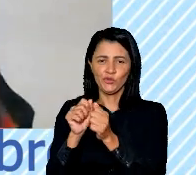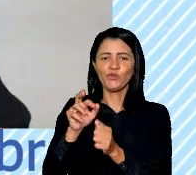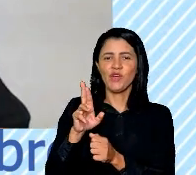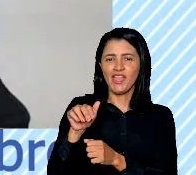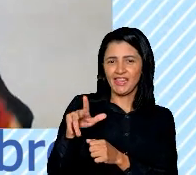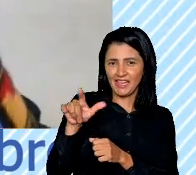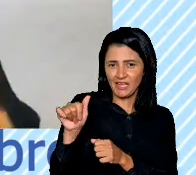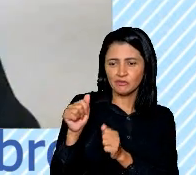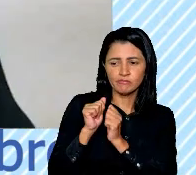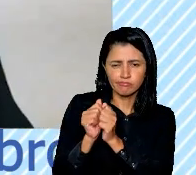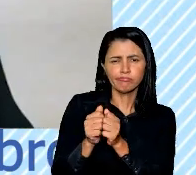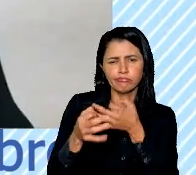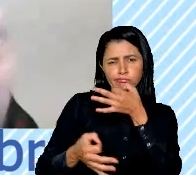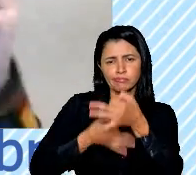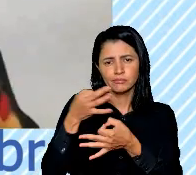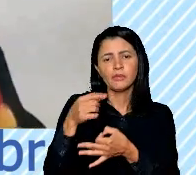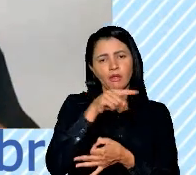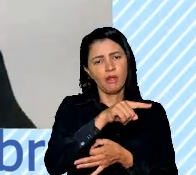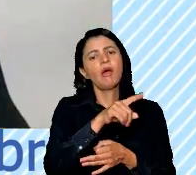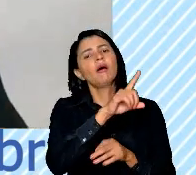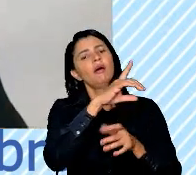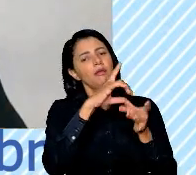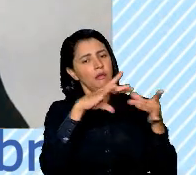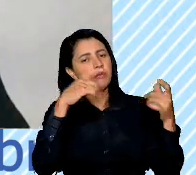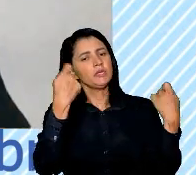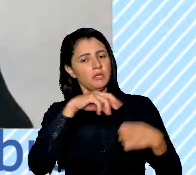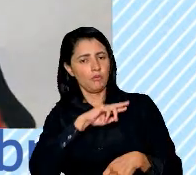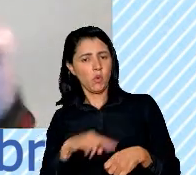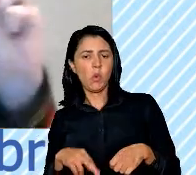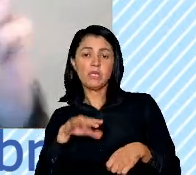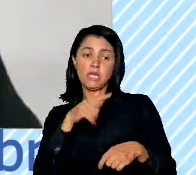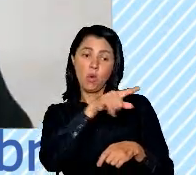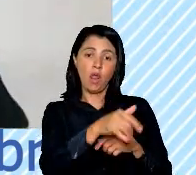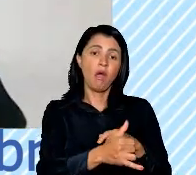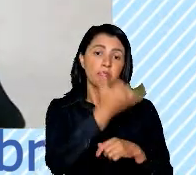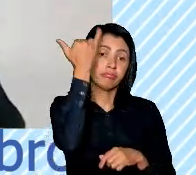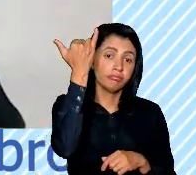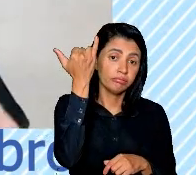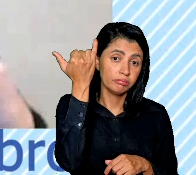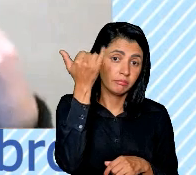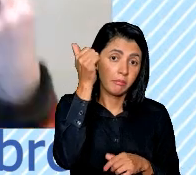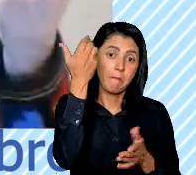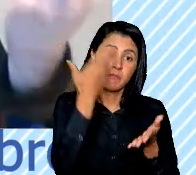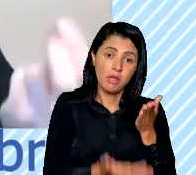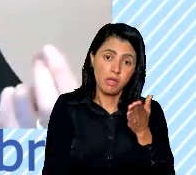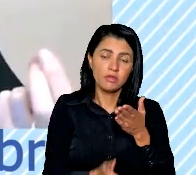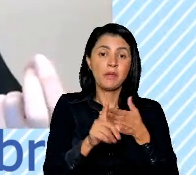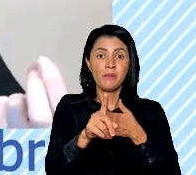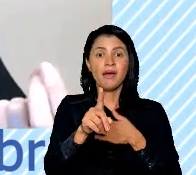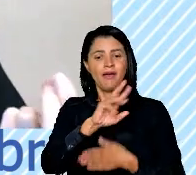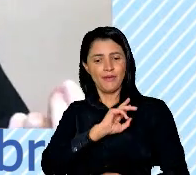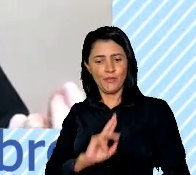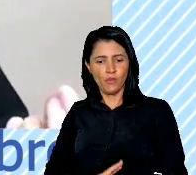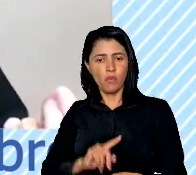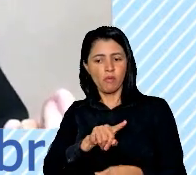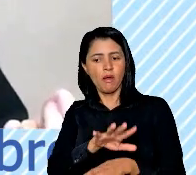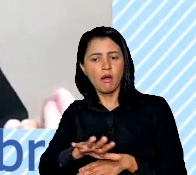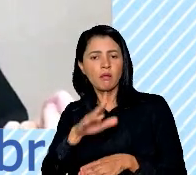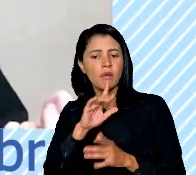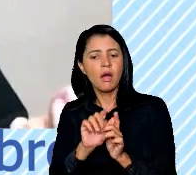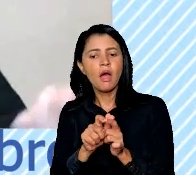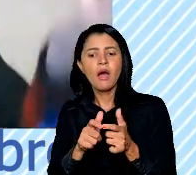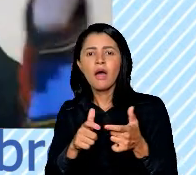que a democracia precisa da república, senão ela fracassa. Mas a república deve ser um meio para expandir as